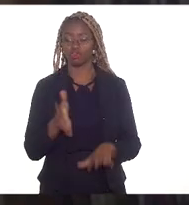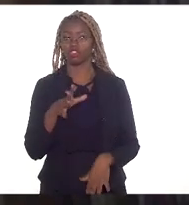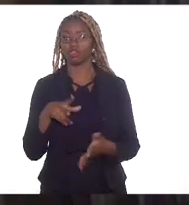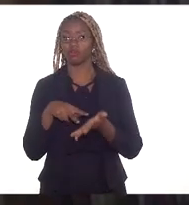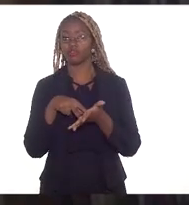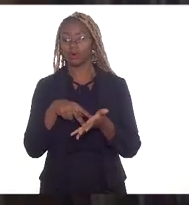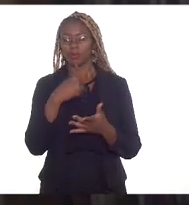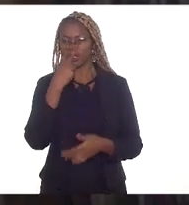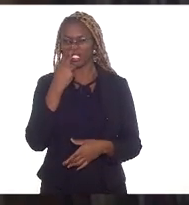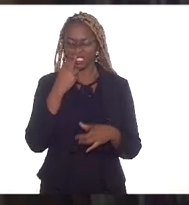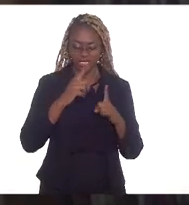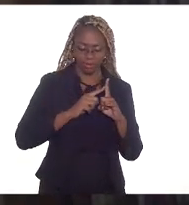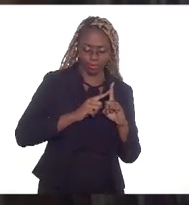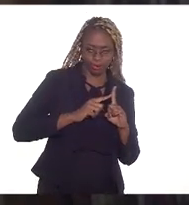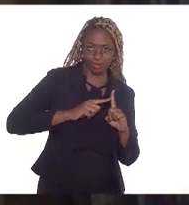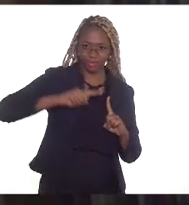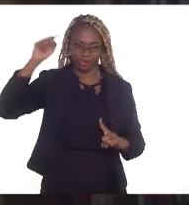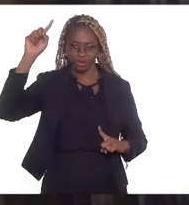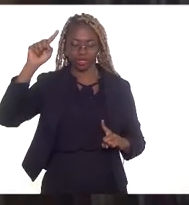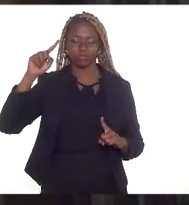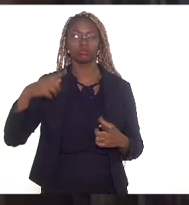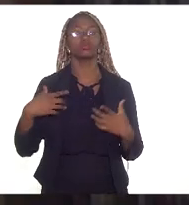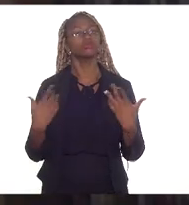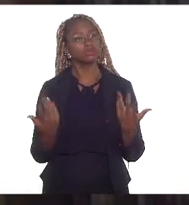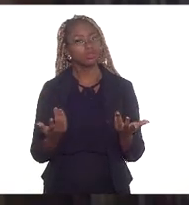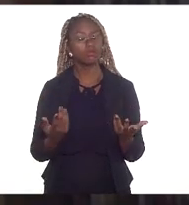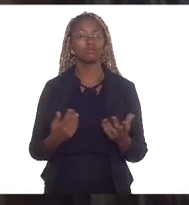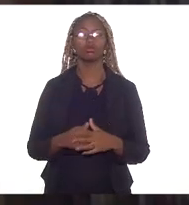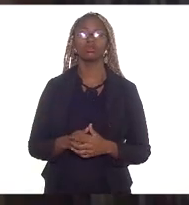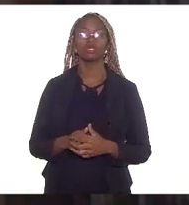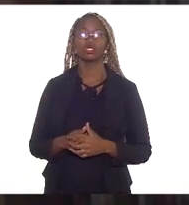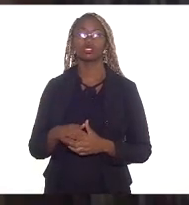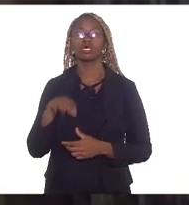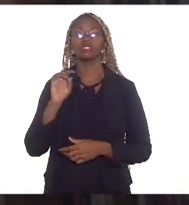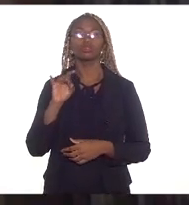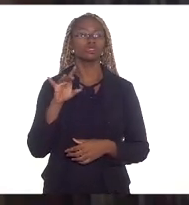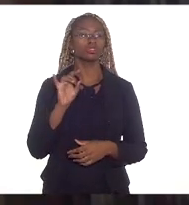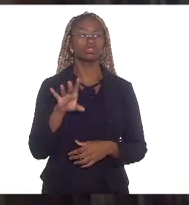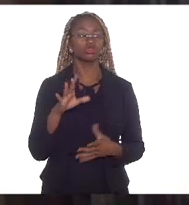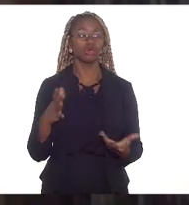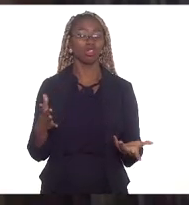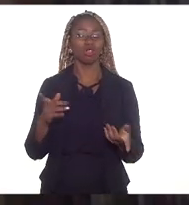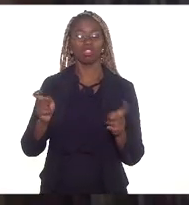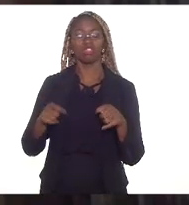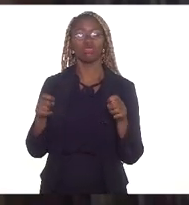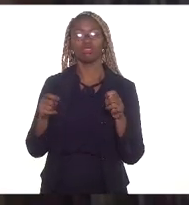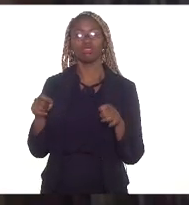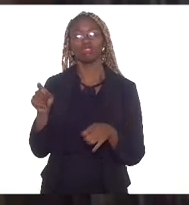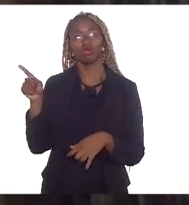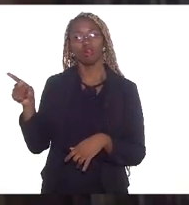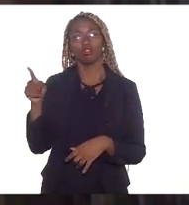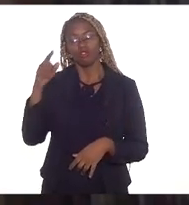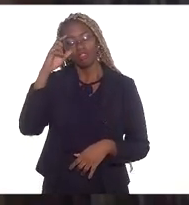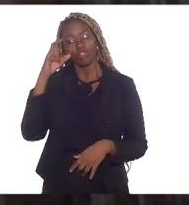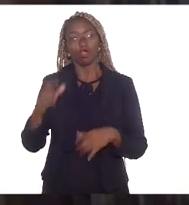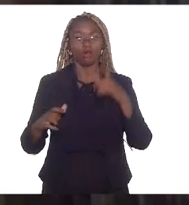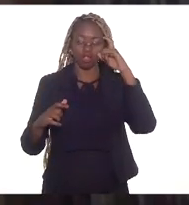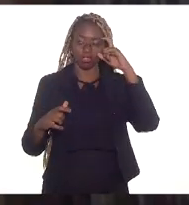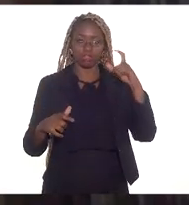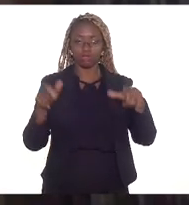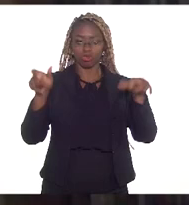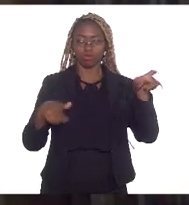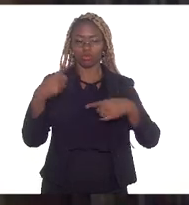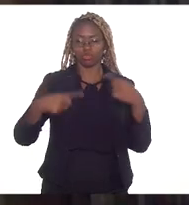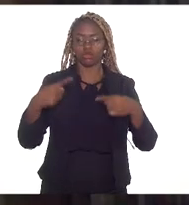cá, tem sido momentos apenas para os políticos alinhados com os interesses econômicos